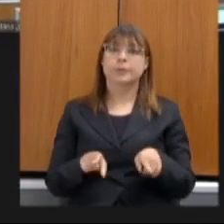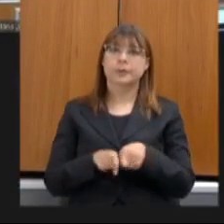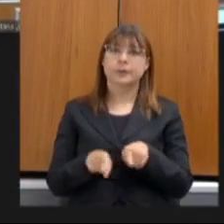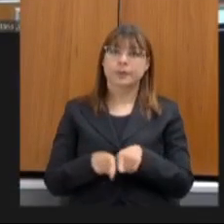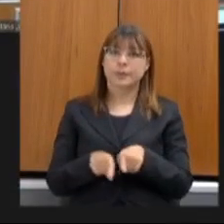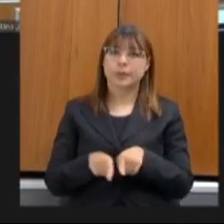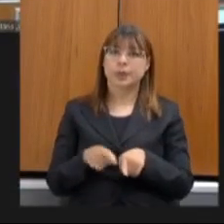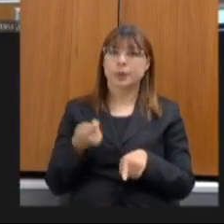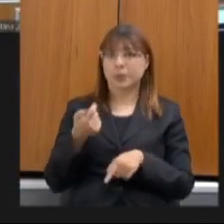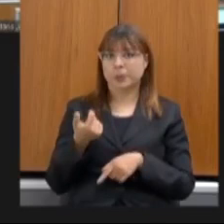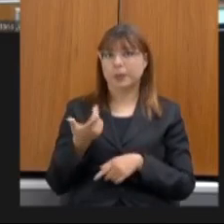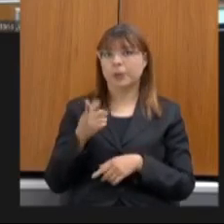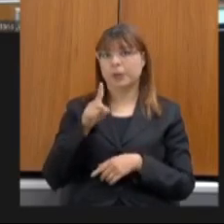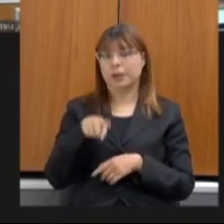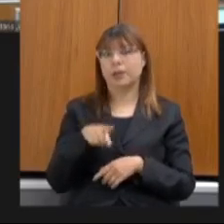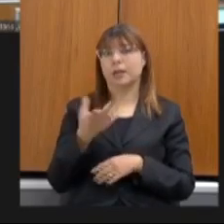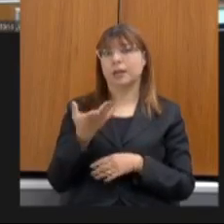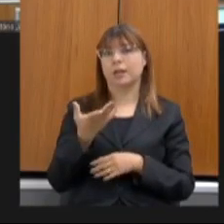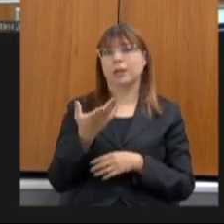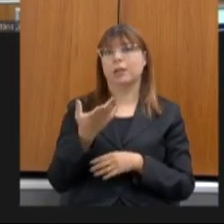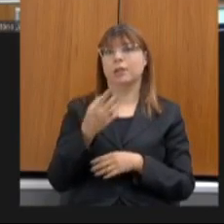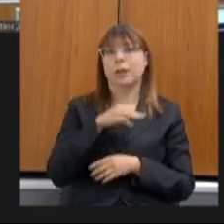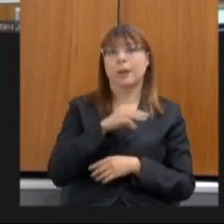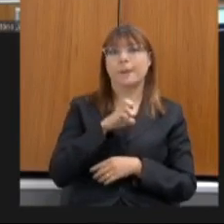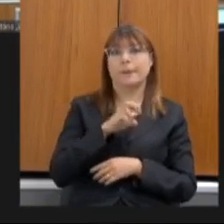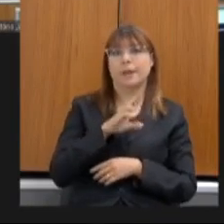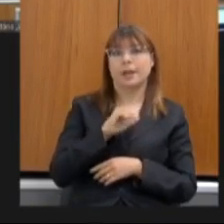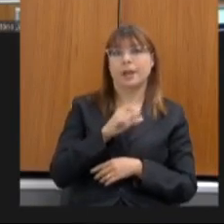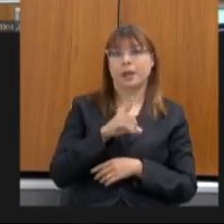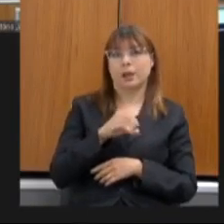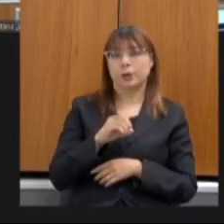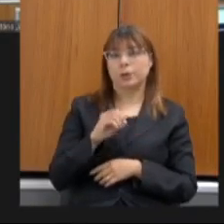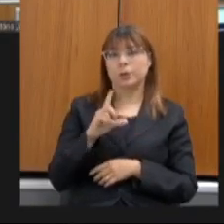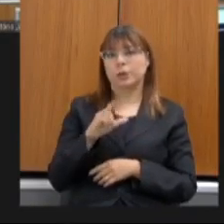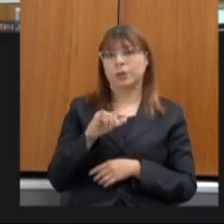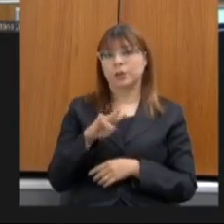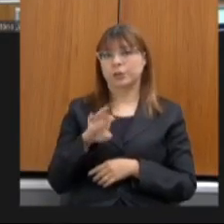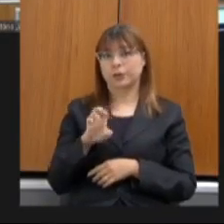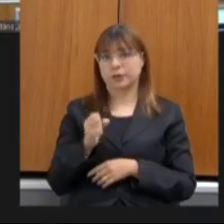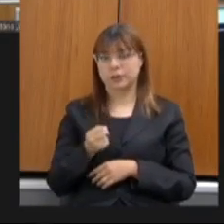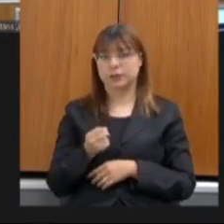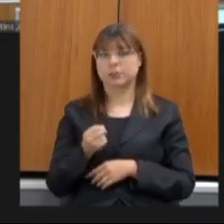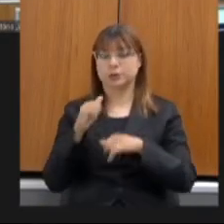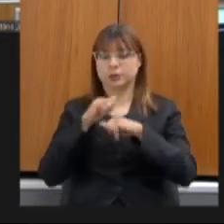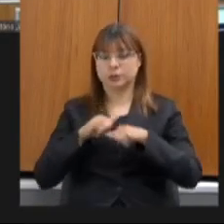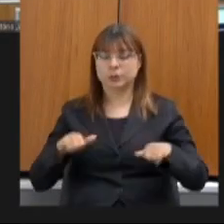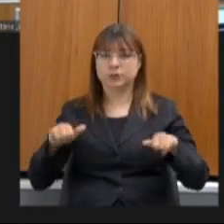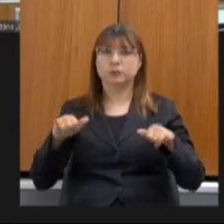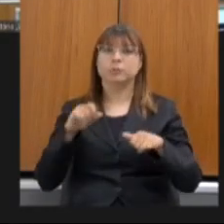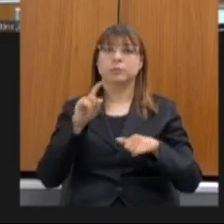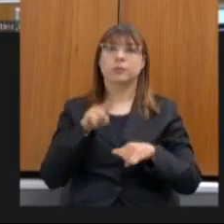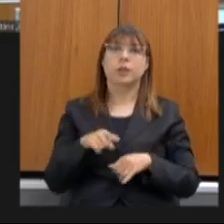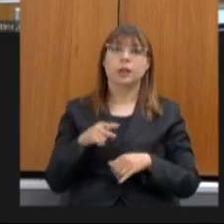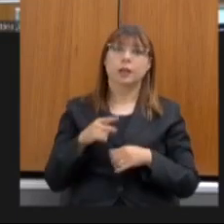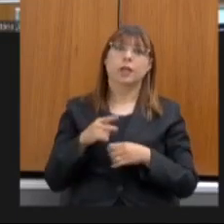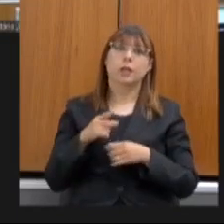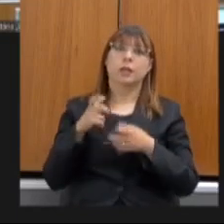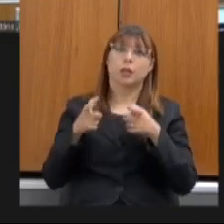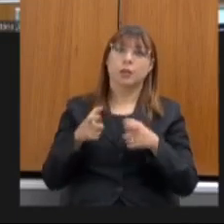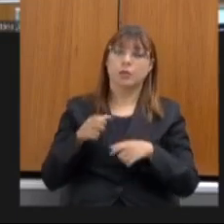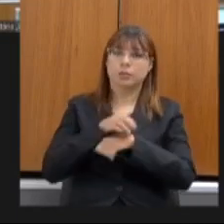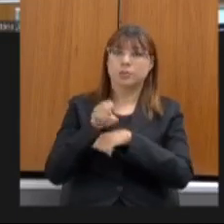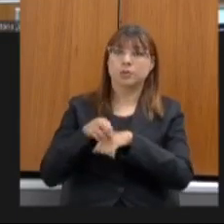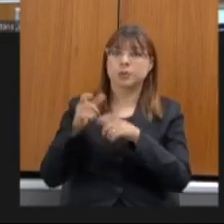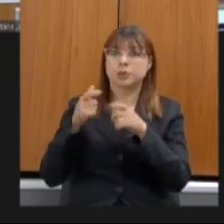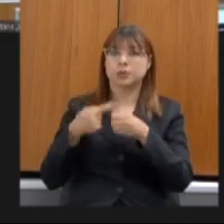daquilo que nós trouxemos né MercadoLivre nos anuncia abertura de centros de distribuição em Extrema é